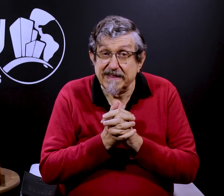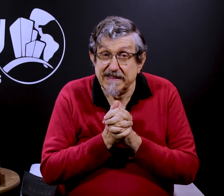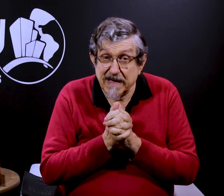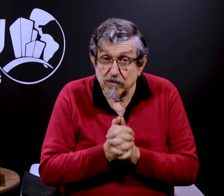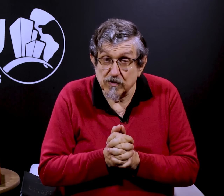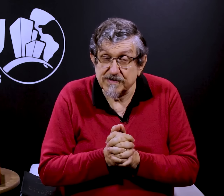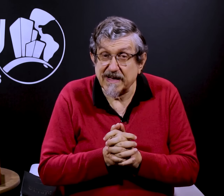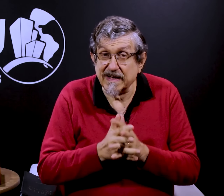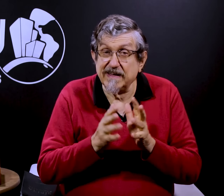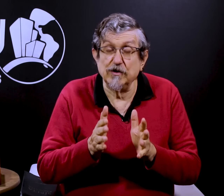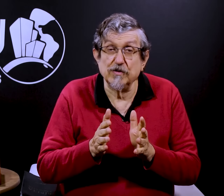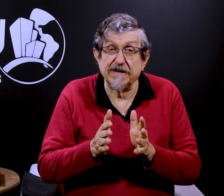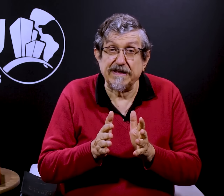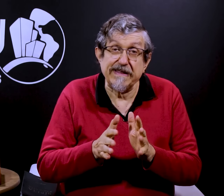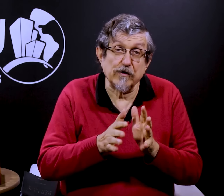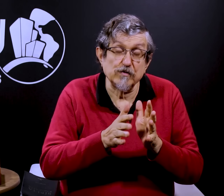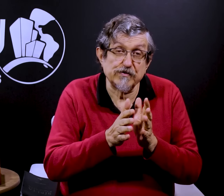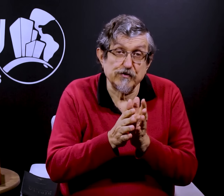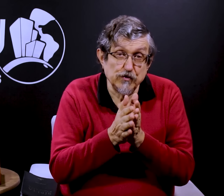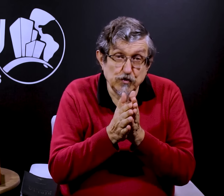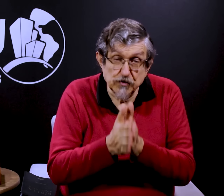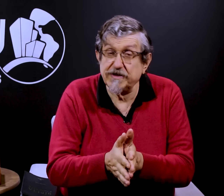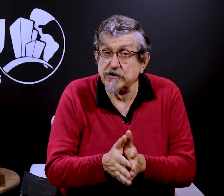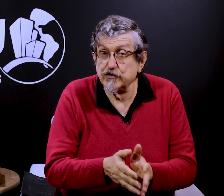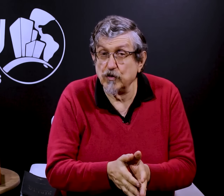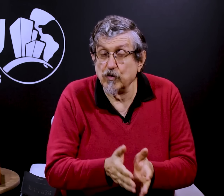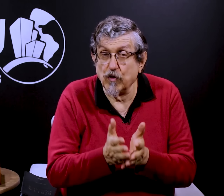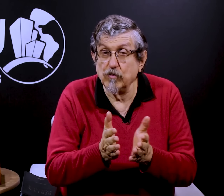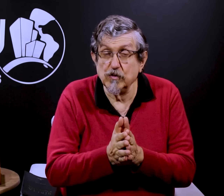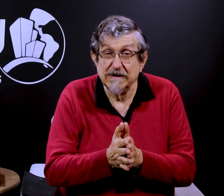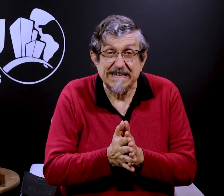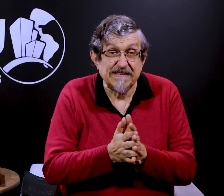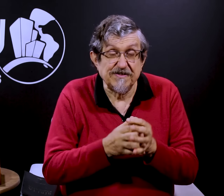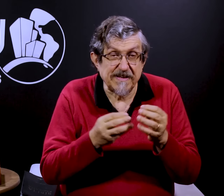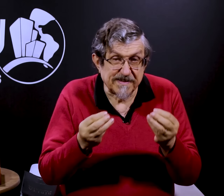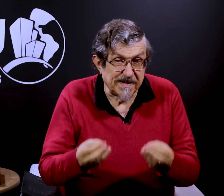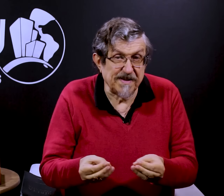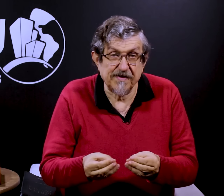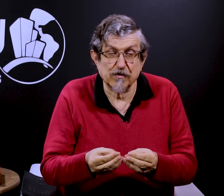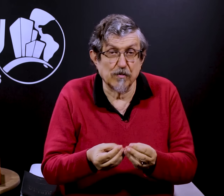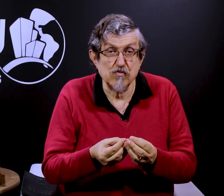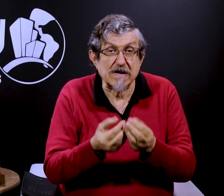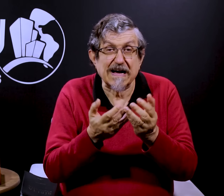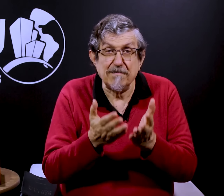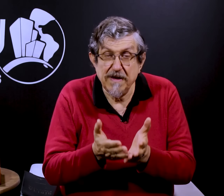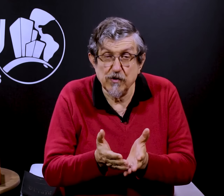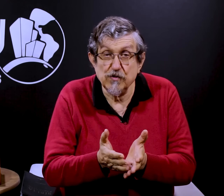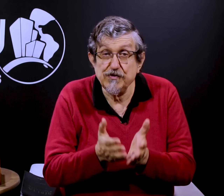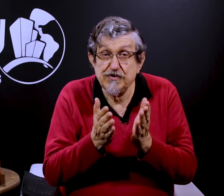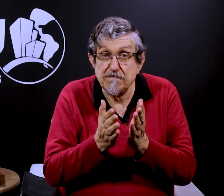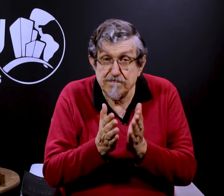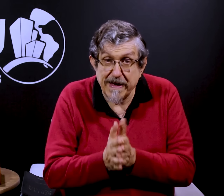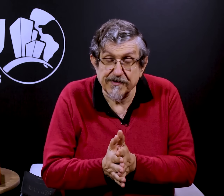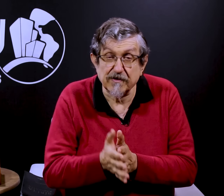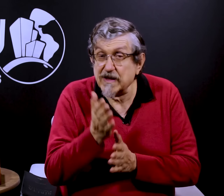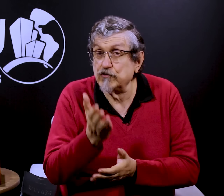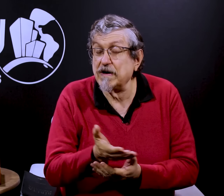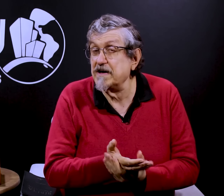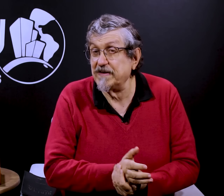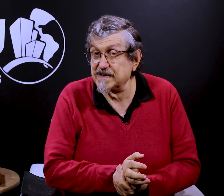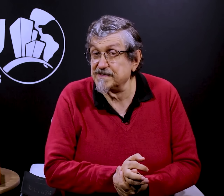aprendermos aquilo que Deus nos deixou como diretriz como um caminho de